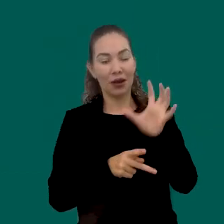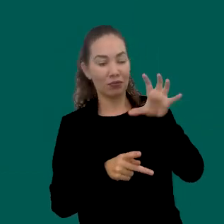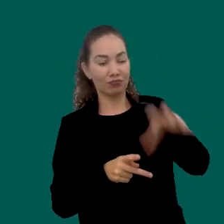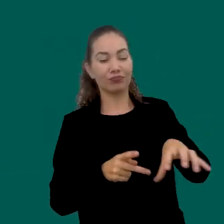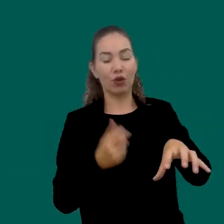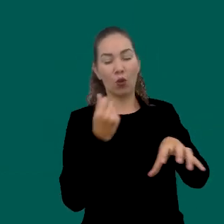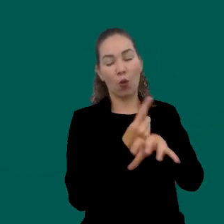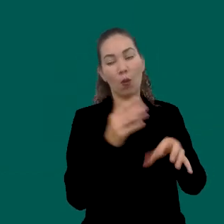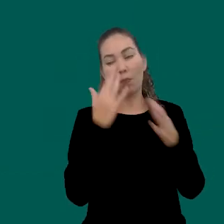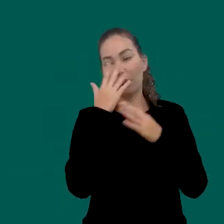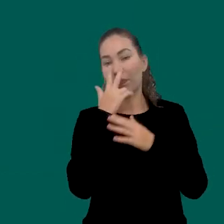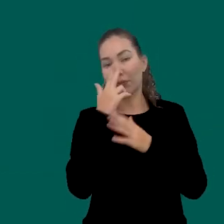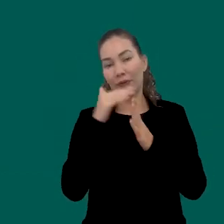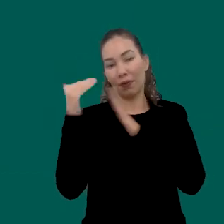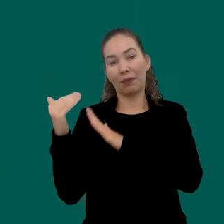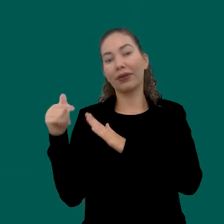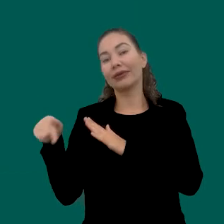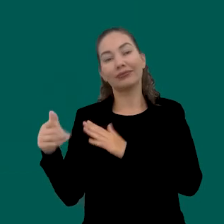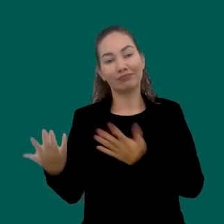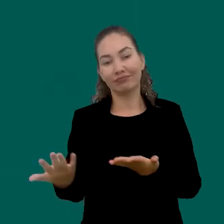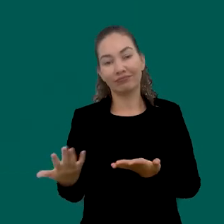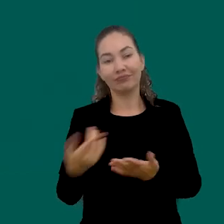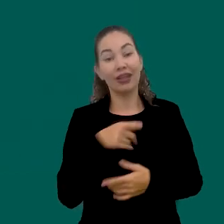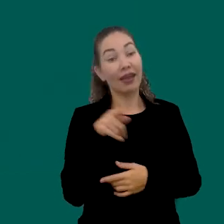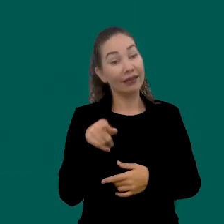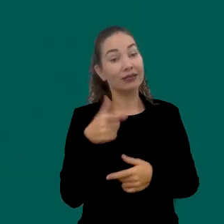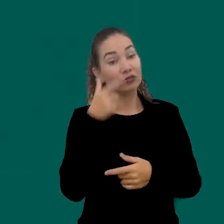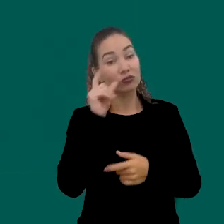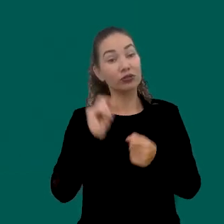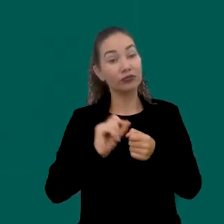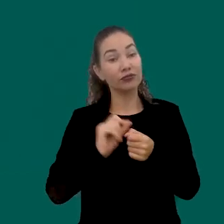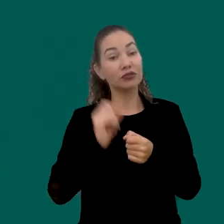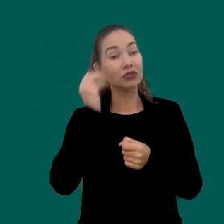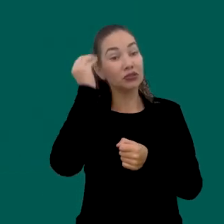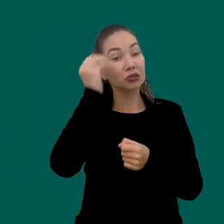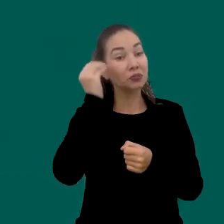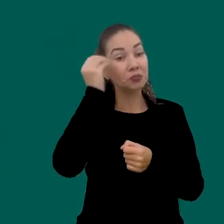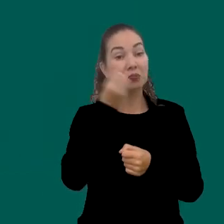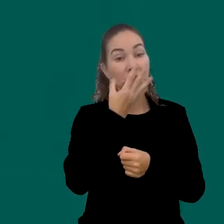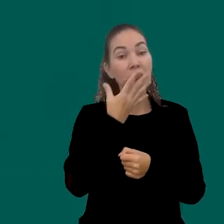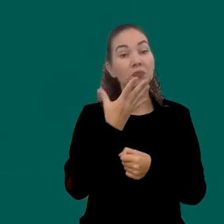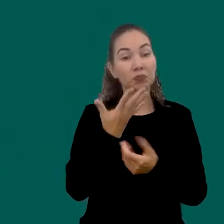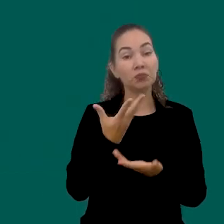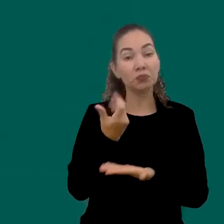compro aqui do ladinho. É diferente. E eles conseguem fazer uma boa experiência de compra.